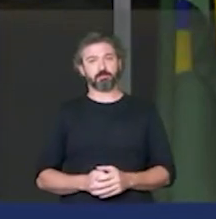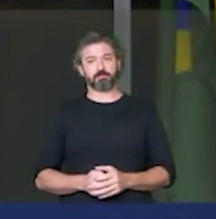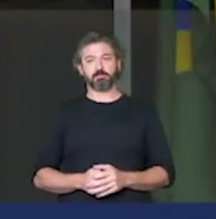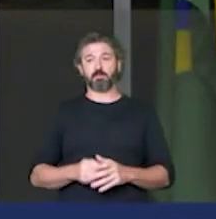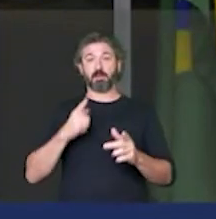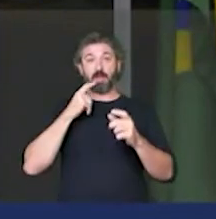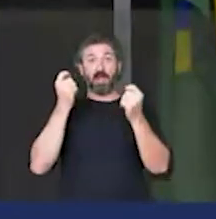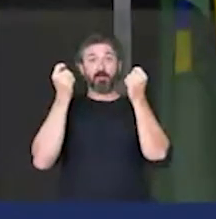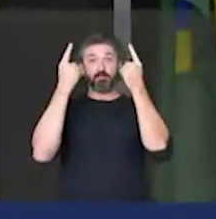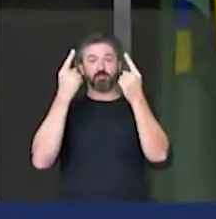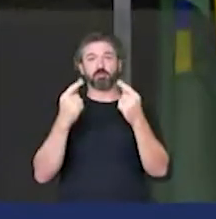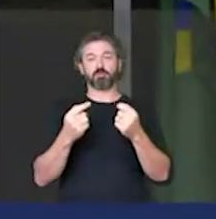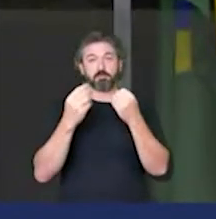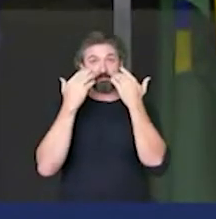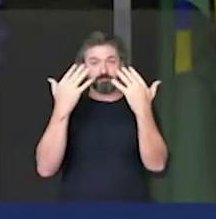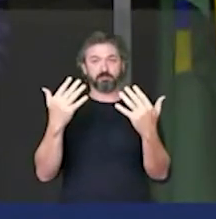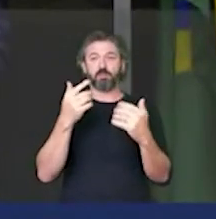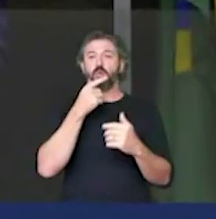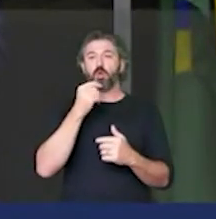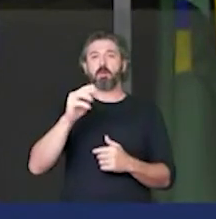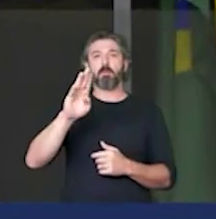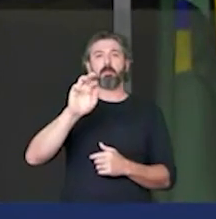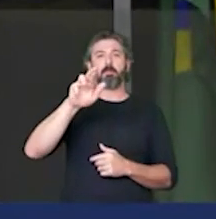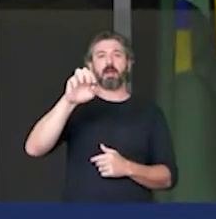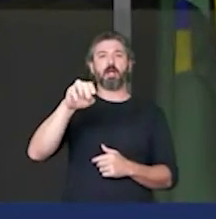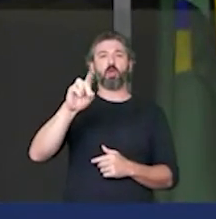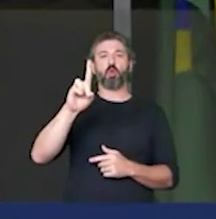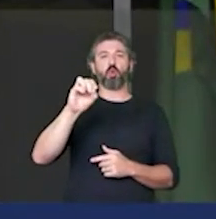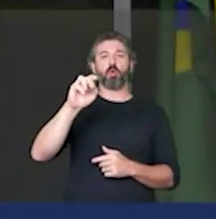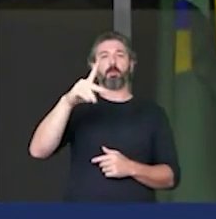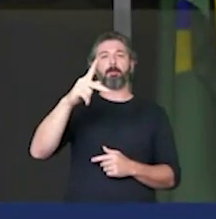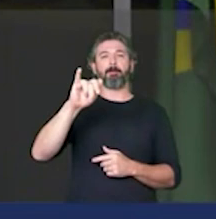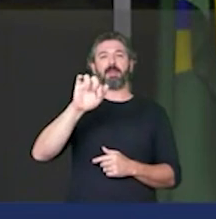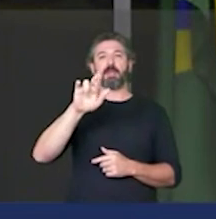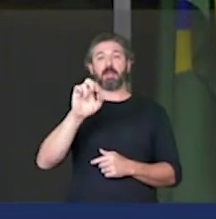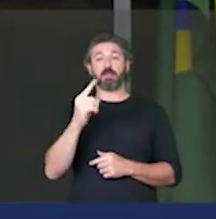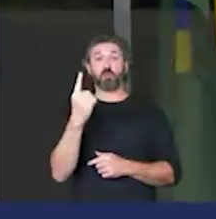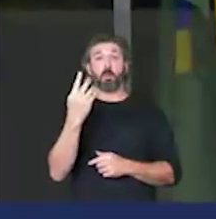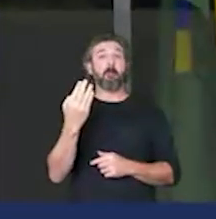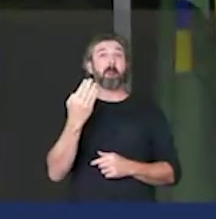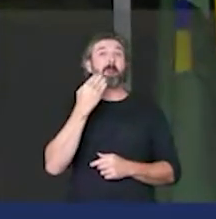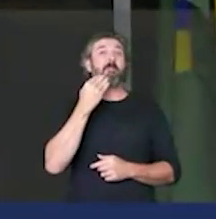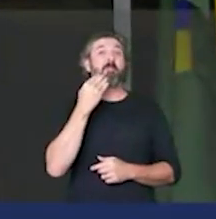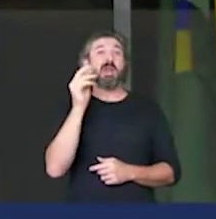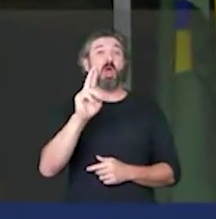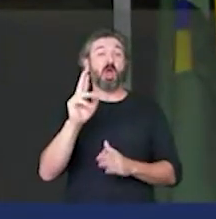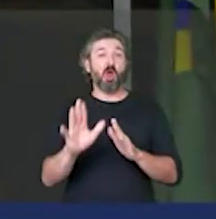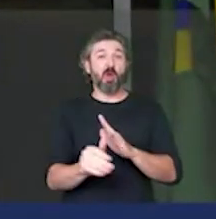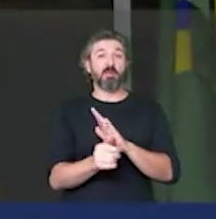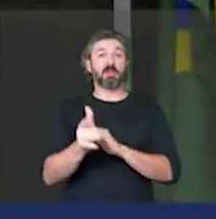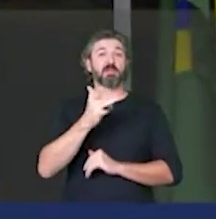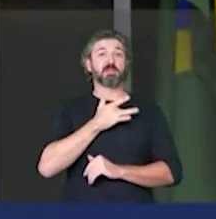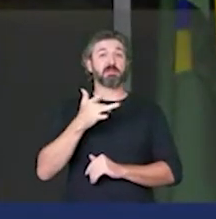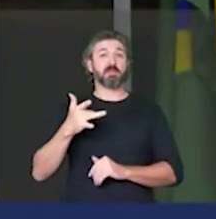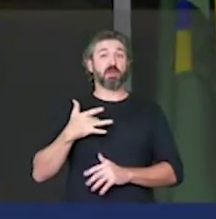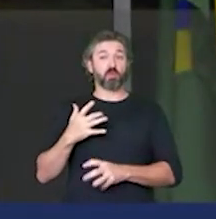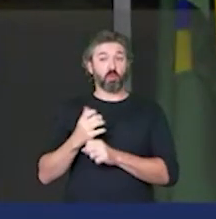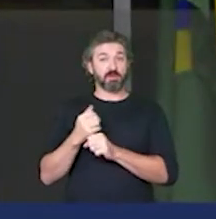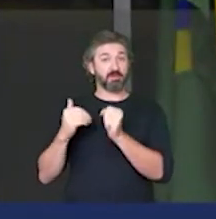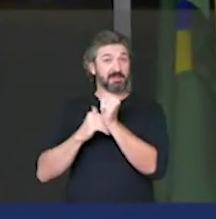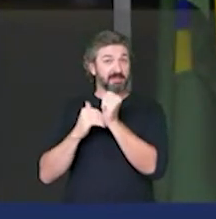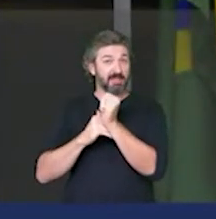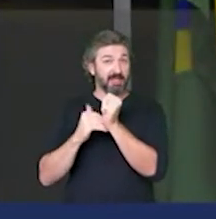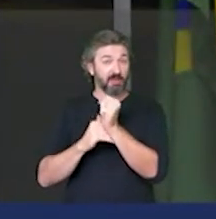um escândalo revelado pelo jornalista Breno Pires de desvio de 1 bilhão de reais da saúde via